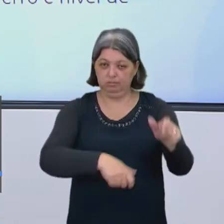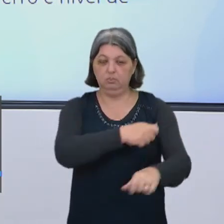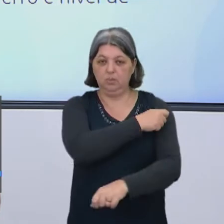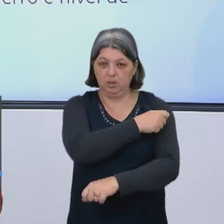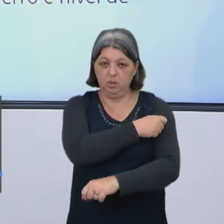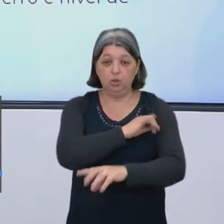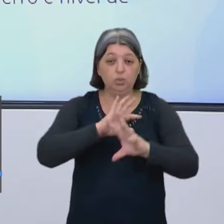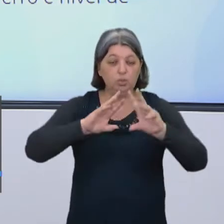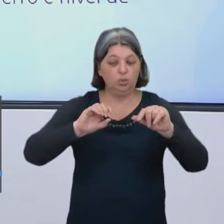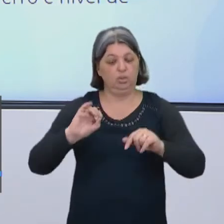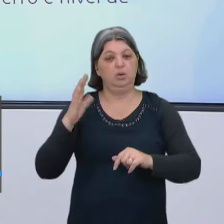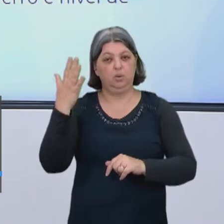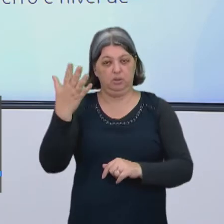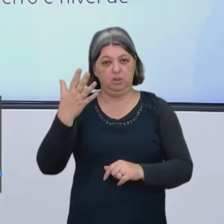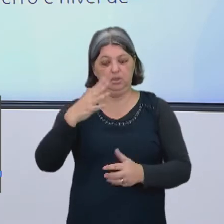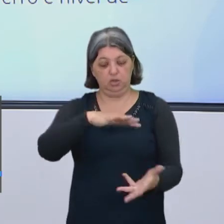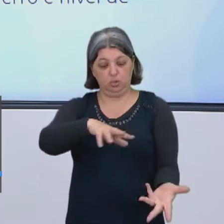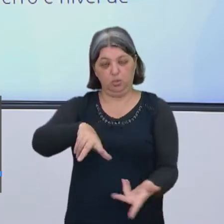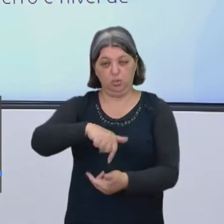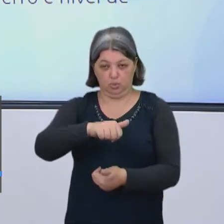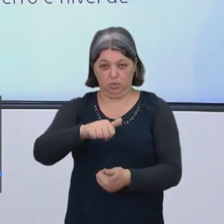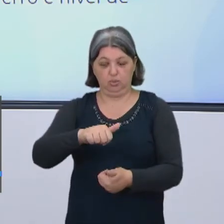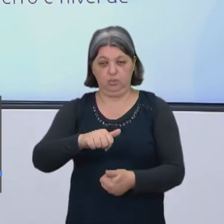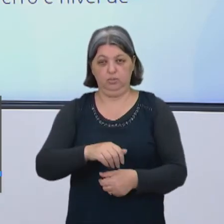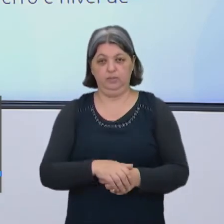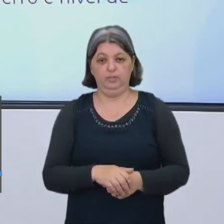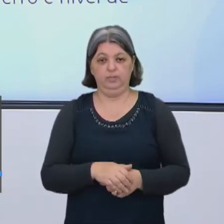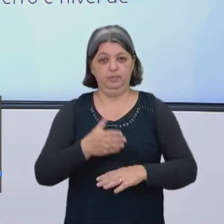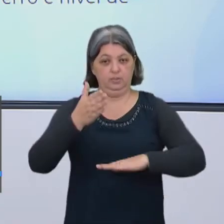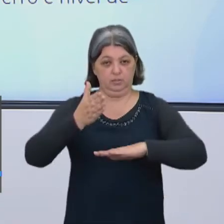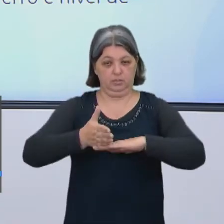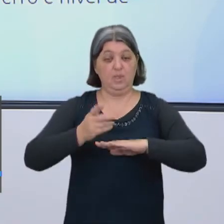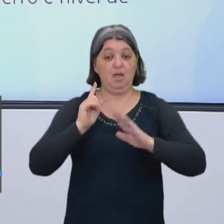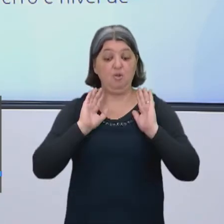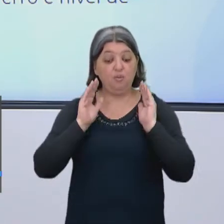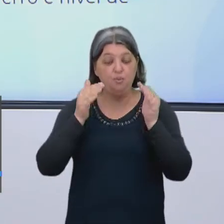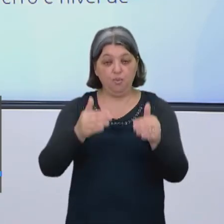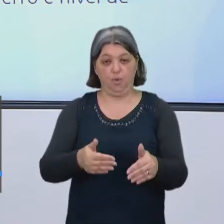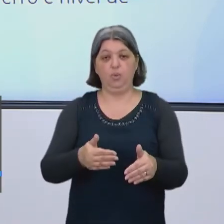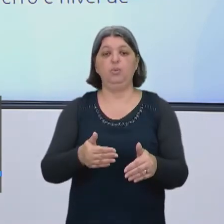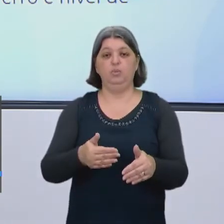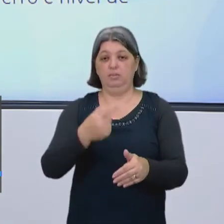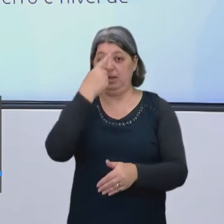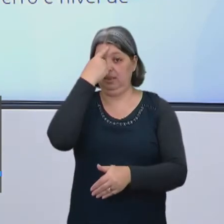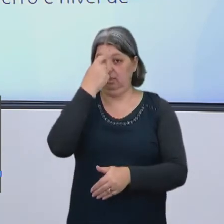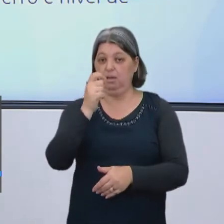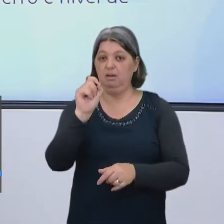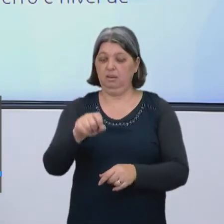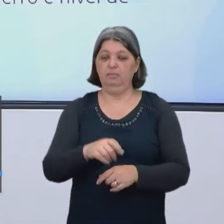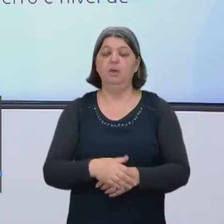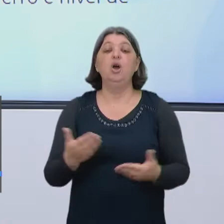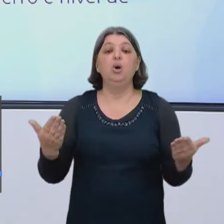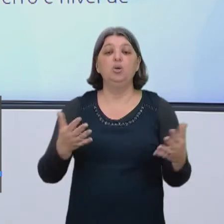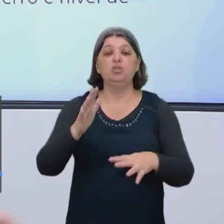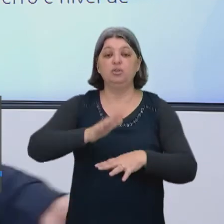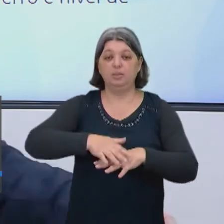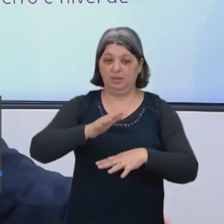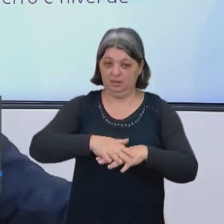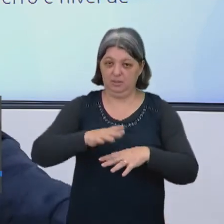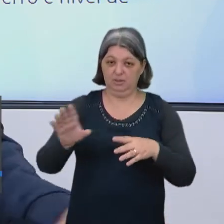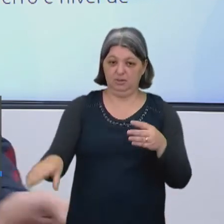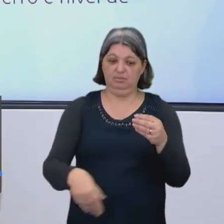em tudo que acontece no mundo contemporâneo. Esse é o foco, essa é a ideia. E onde matemática entra nisso?